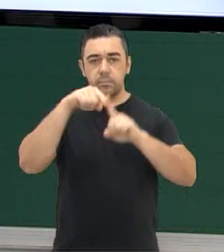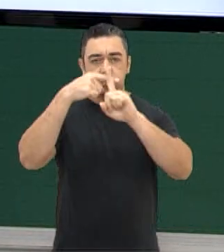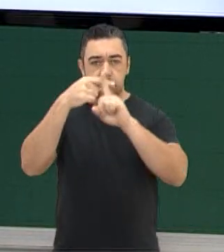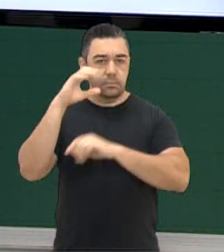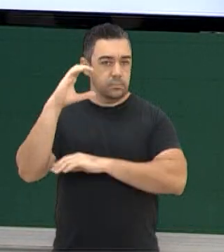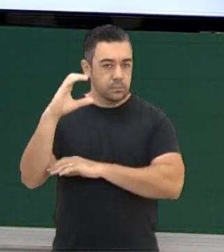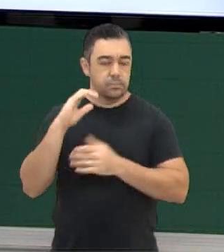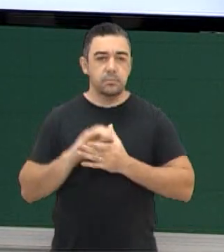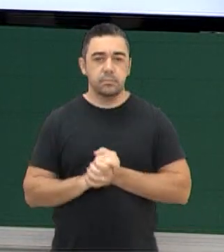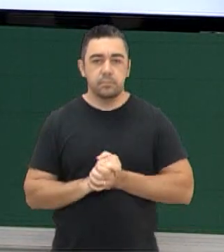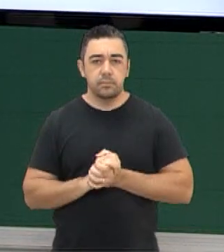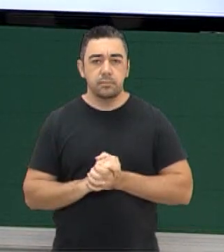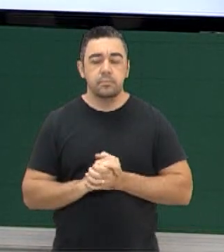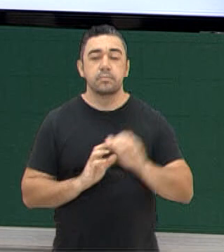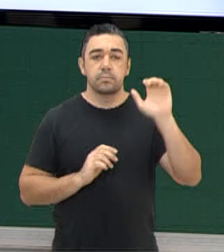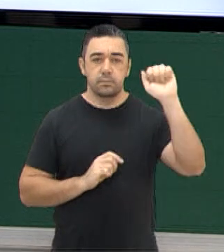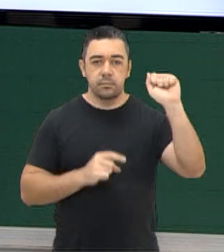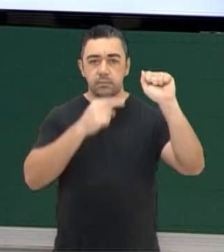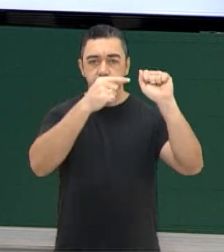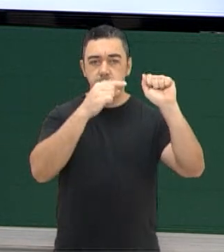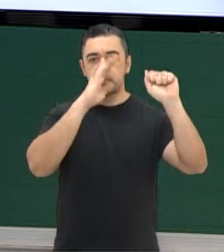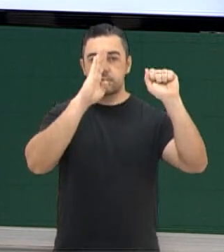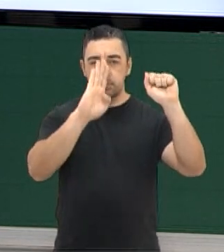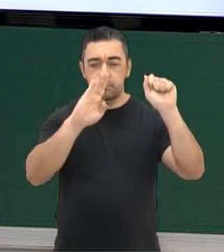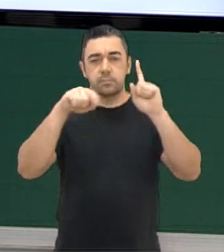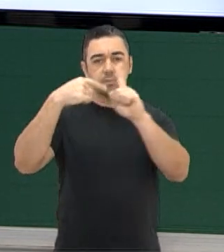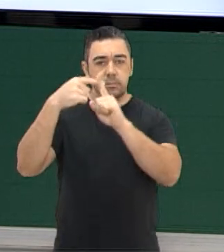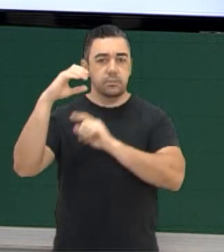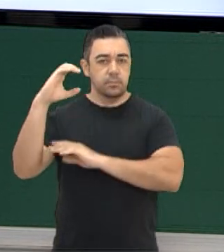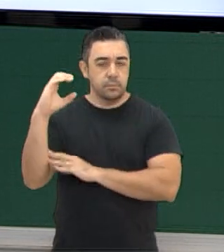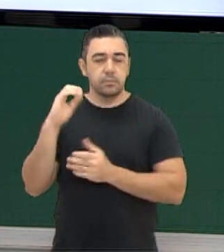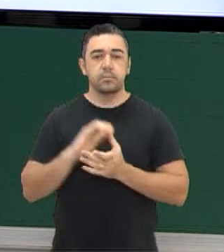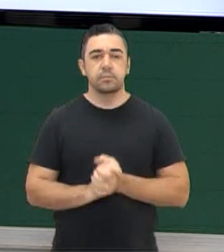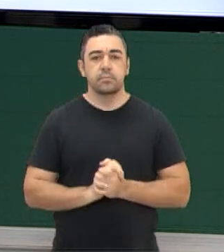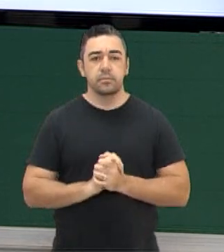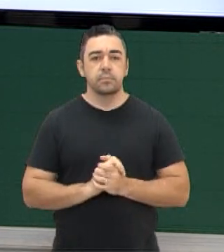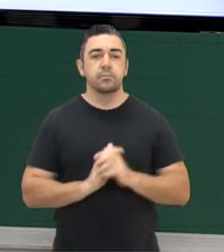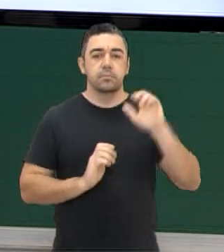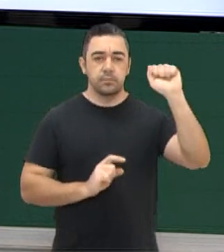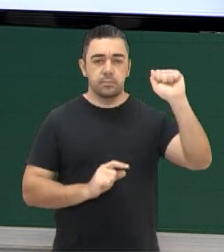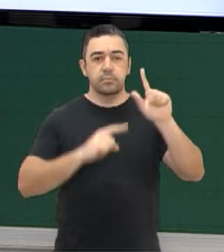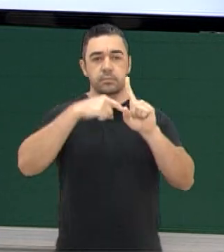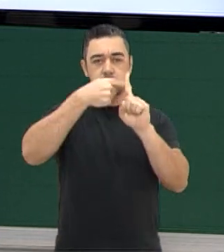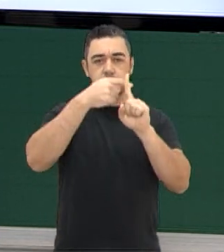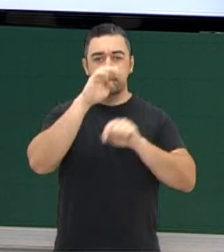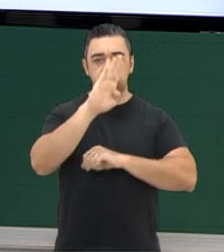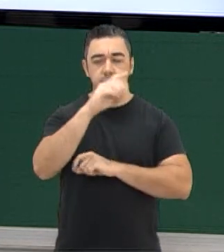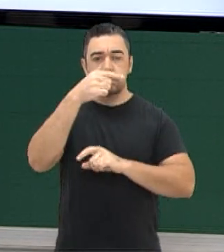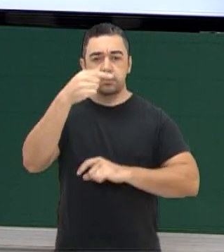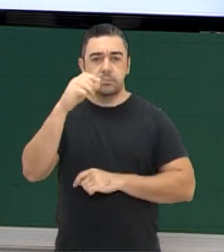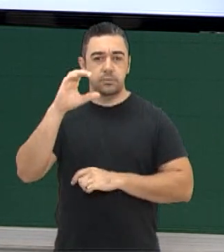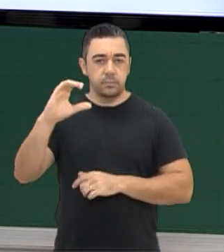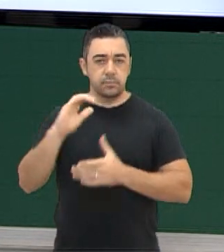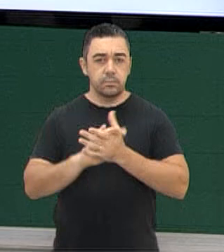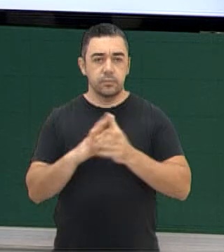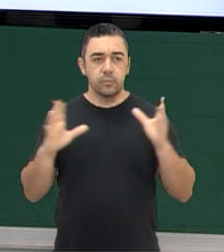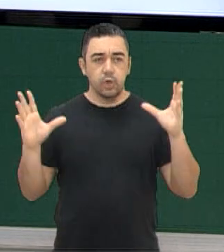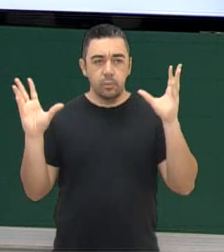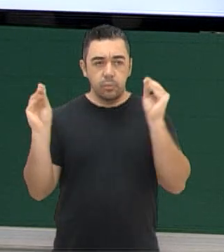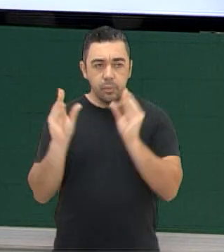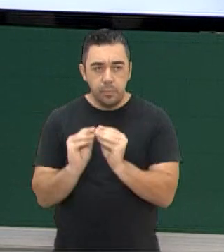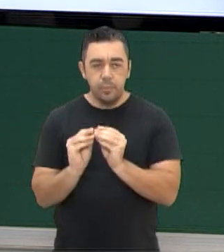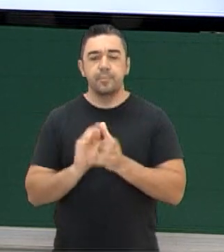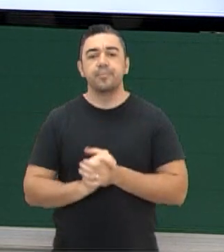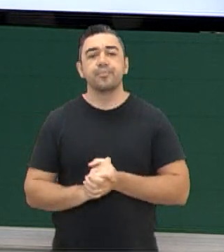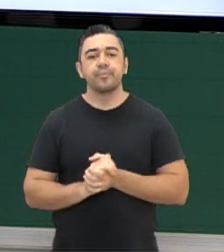Depois eu peguei o P2, A menos B mais C, mais o P3, A mais B menos C. Juntei tudo, o que